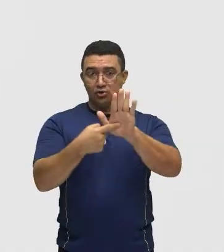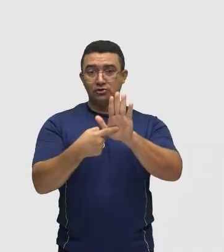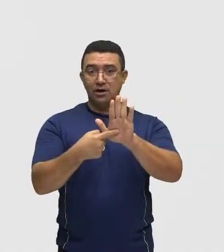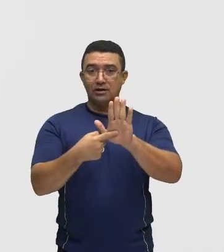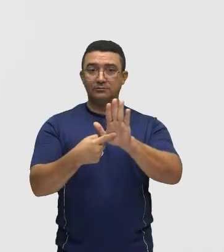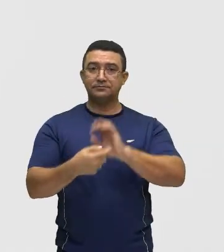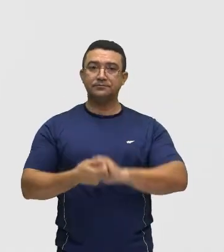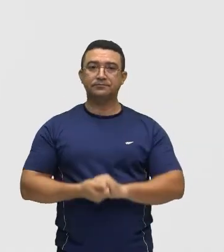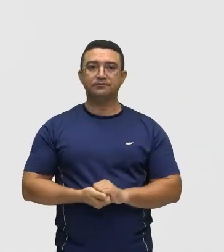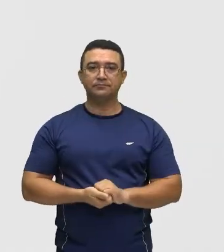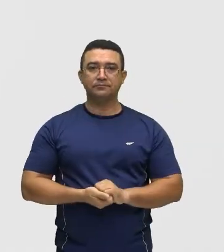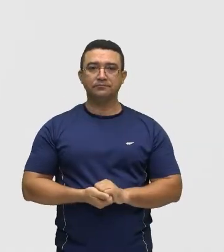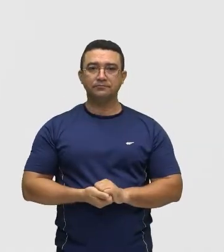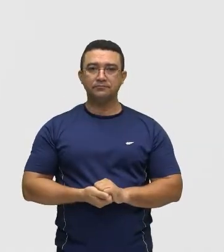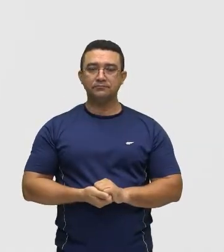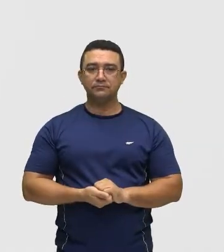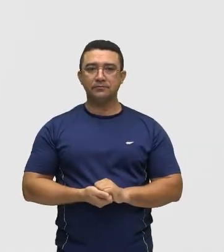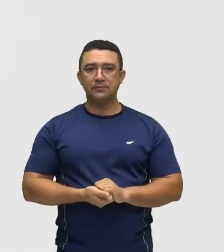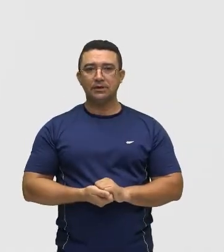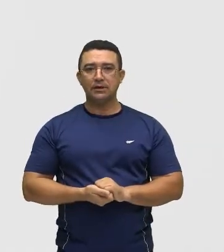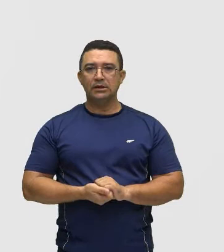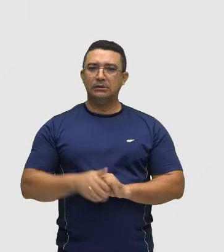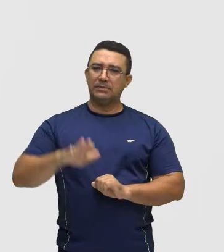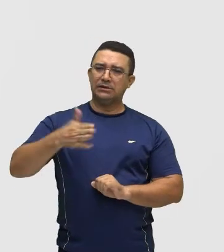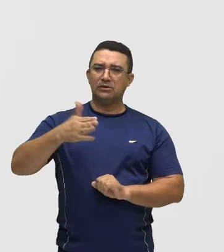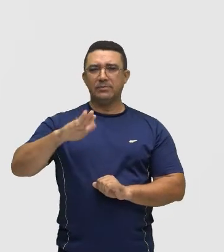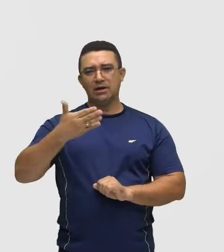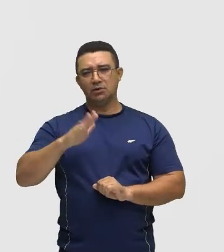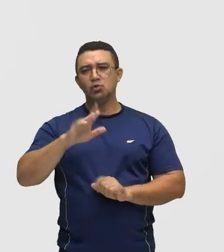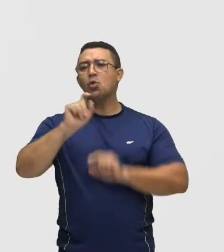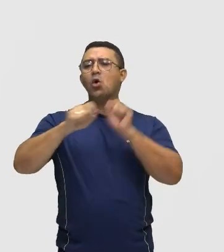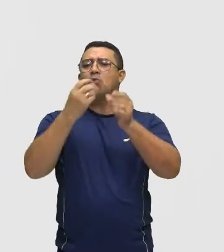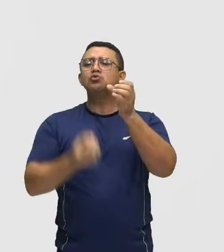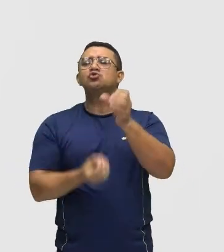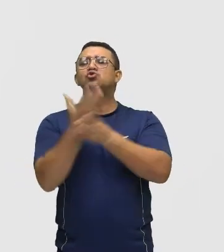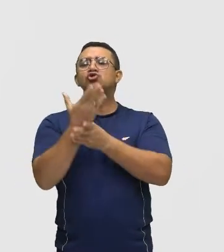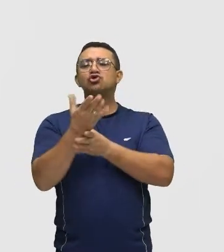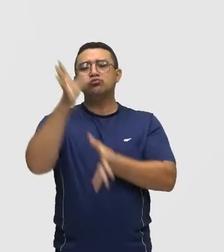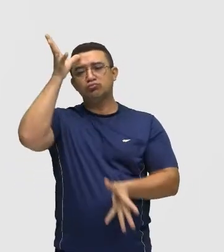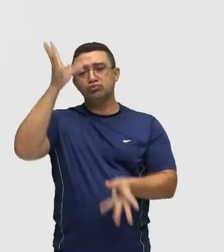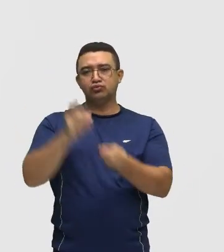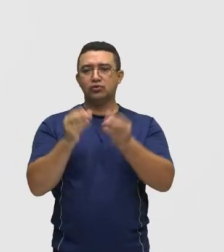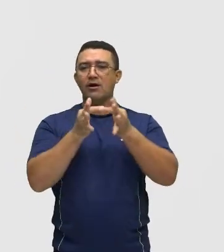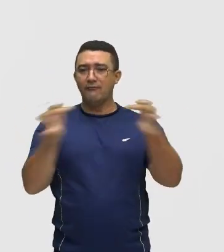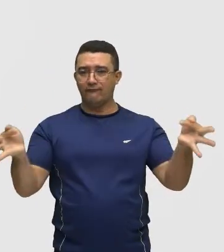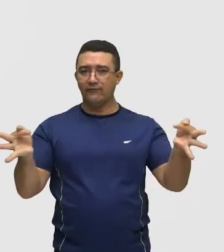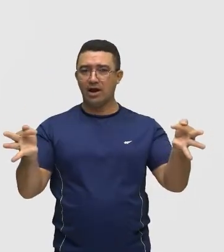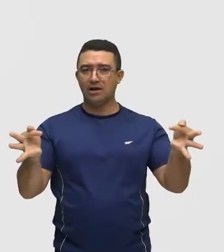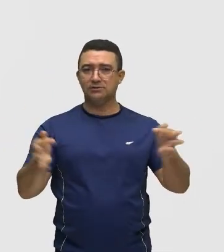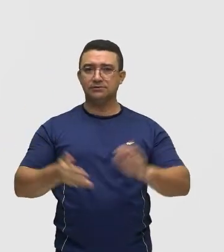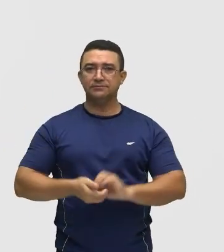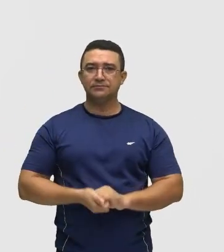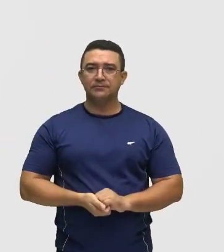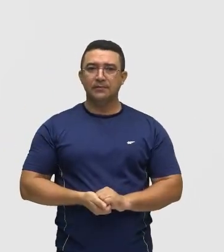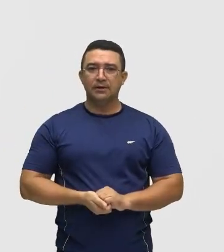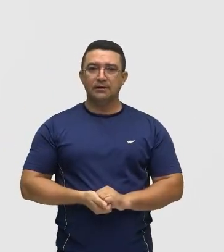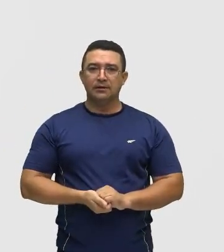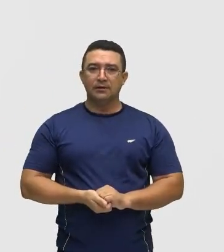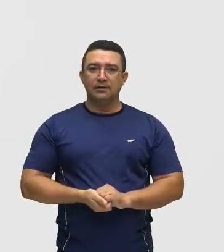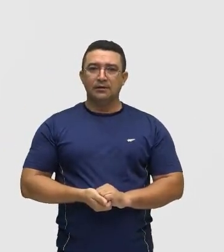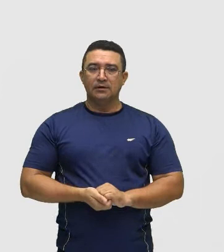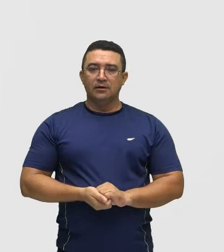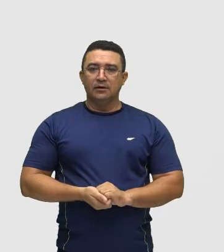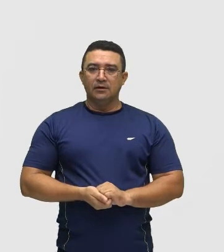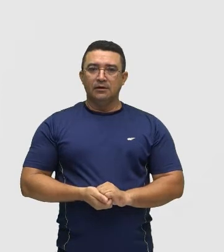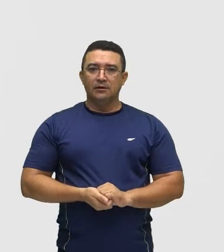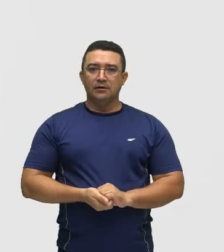cartela, olha só, a provável origem, né? Provável, nós vamos tomar aqui como uma verdade absoluta, né?